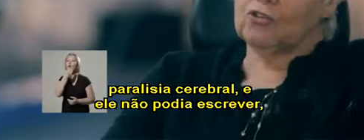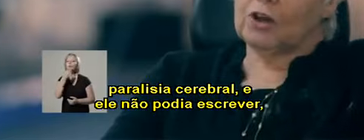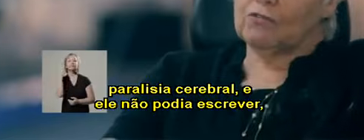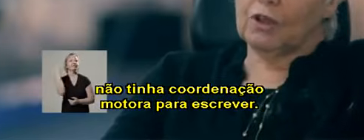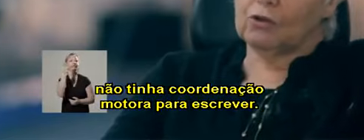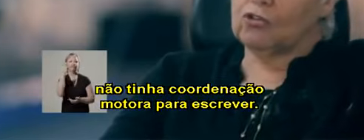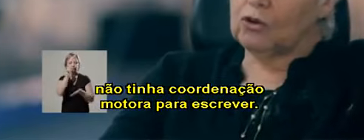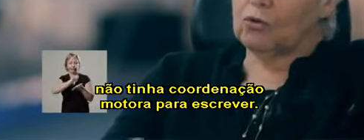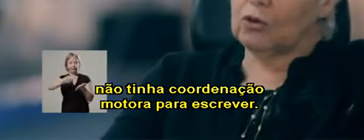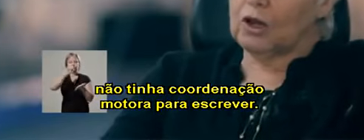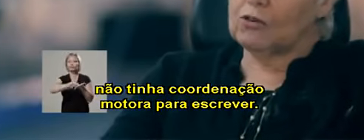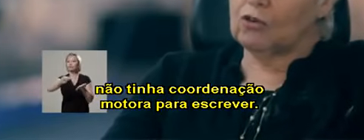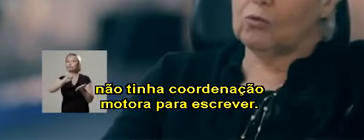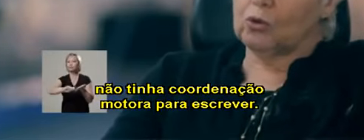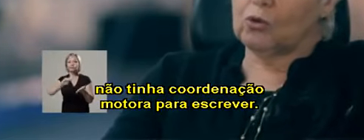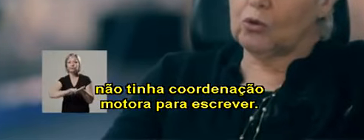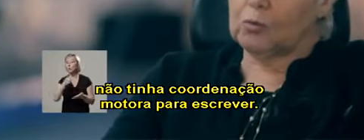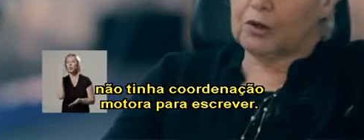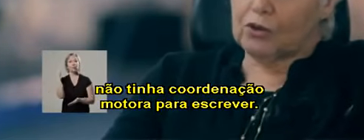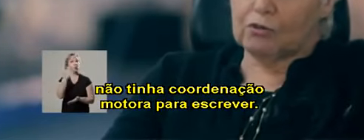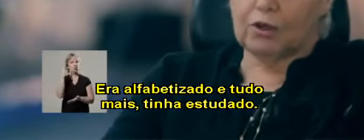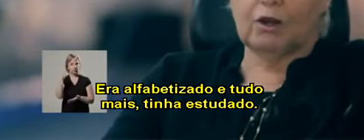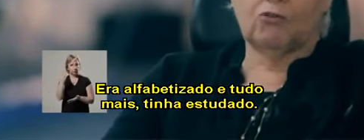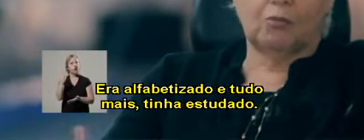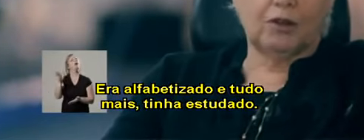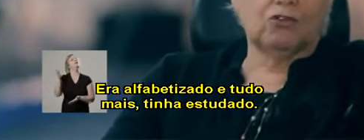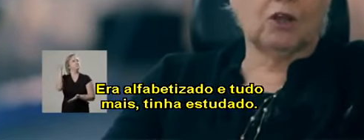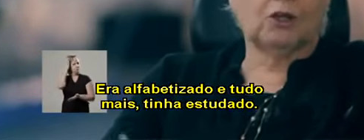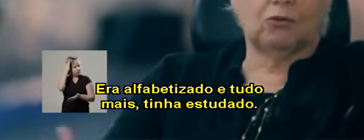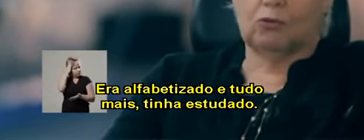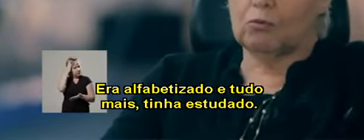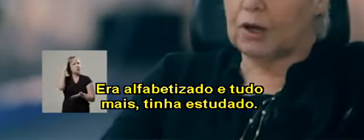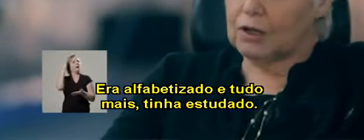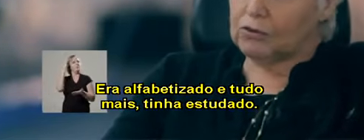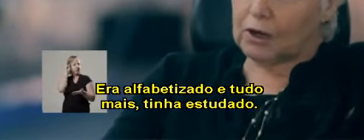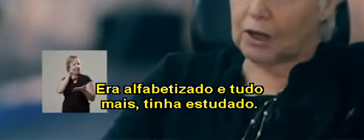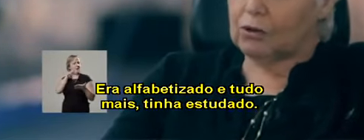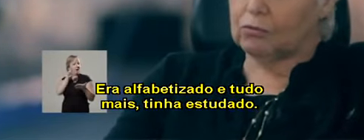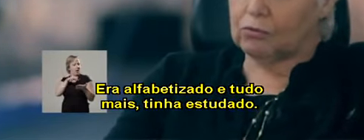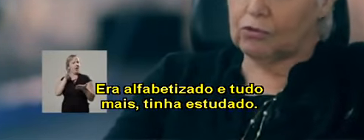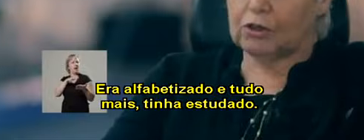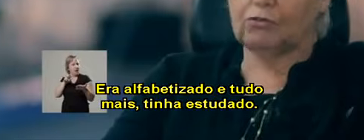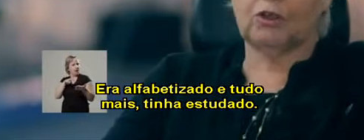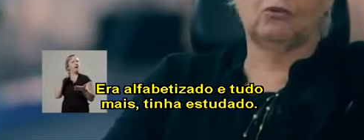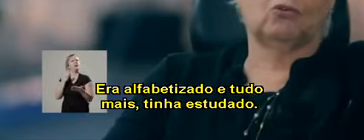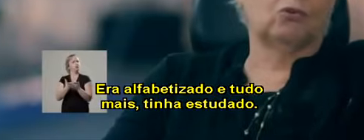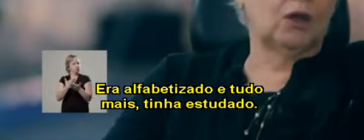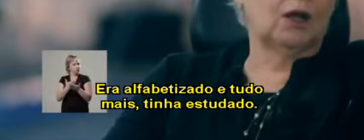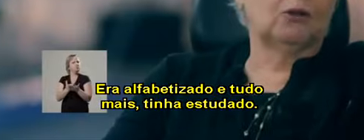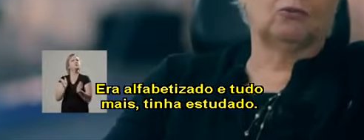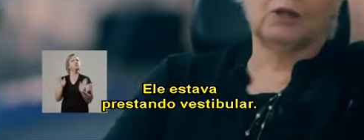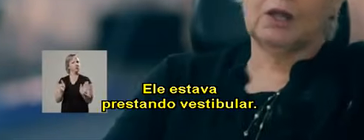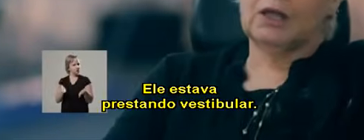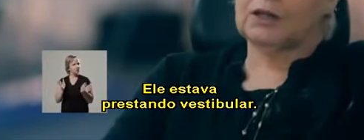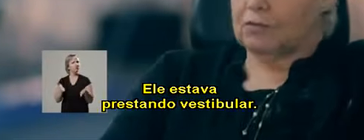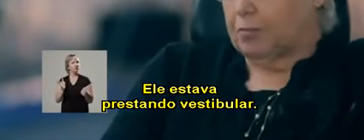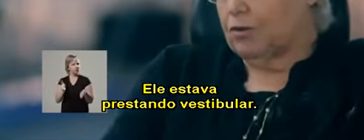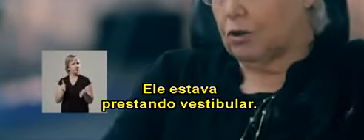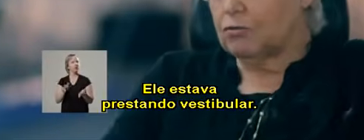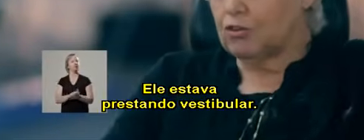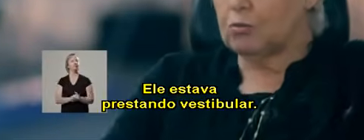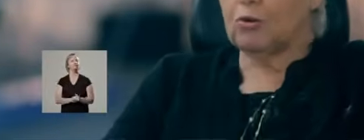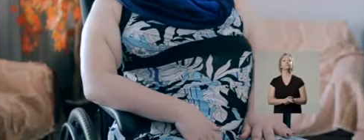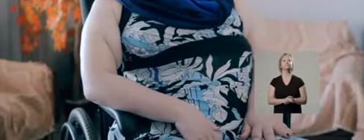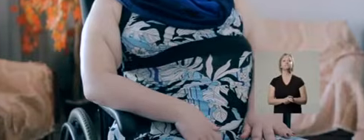não podia escrever, não tinha coordenação motora para escrever. Era alfabetizado e tudo mais, e claro, tinha estudado, né?